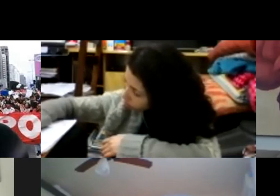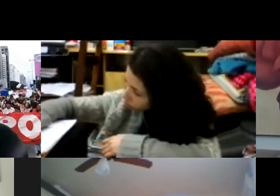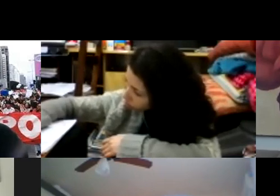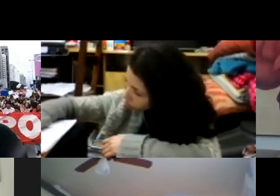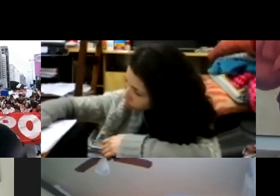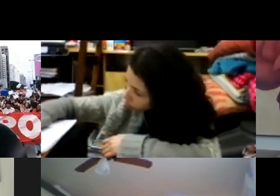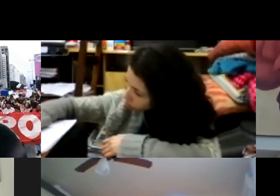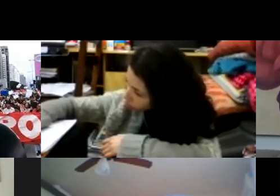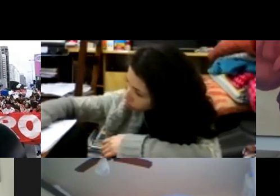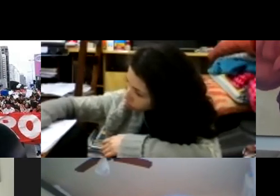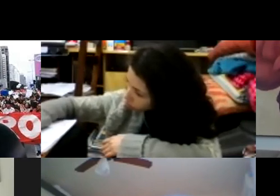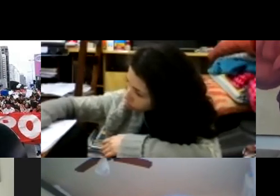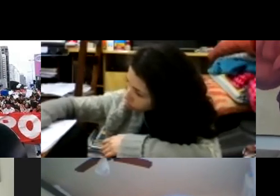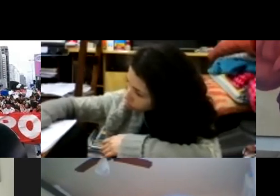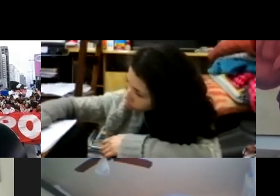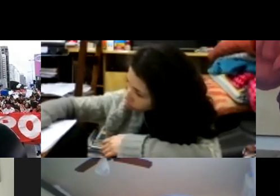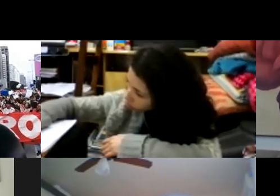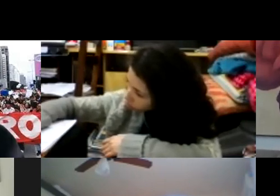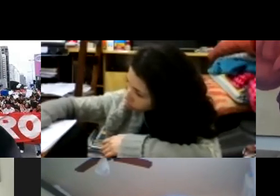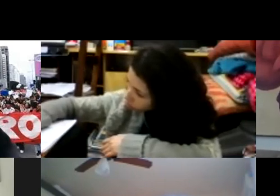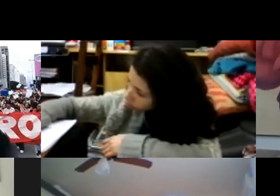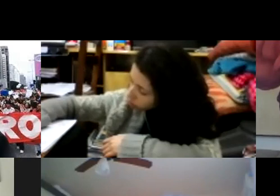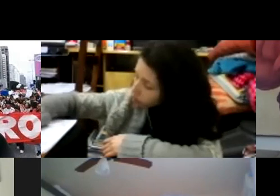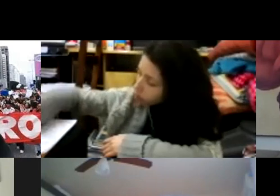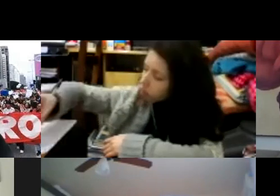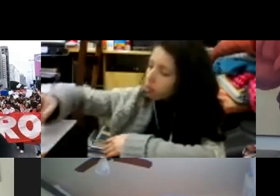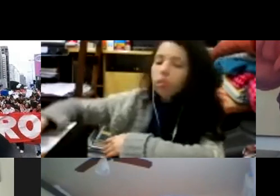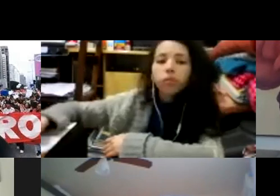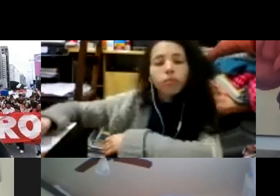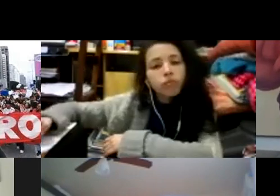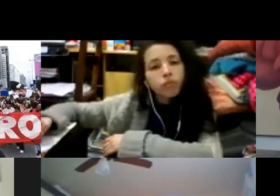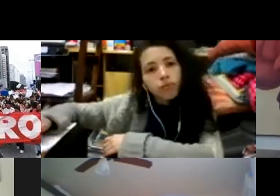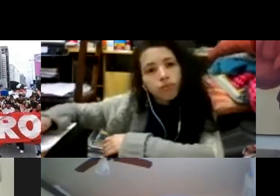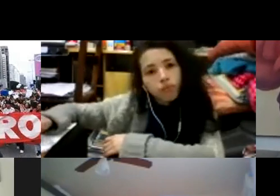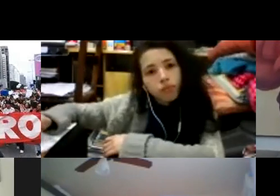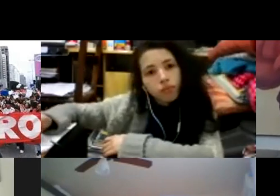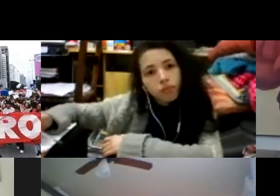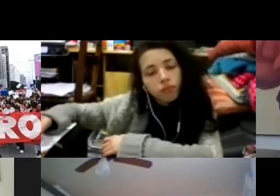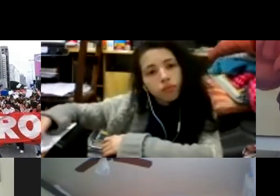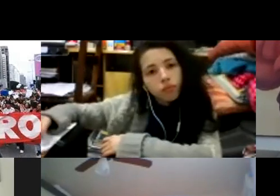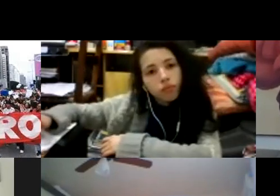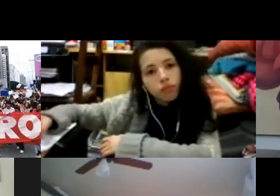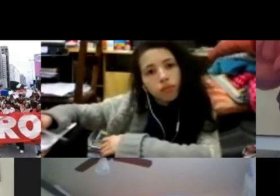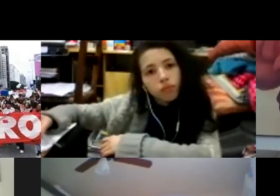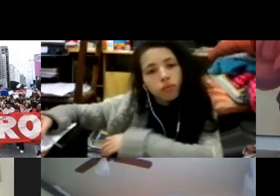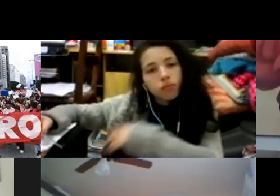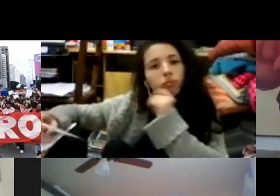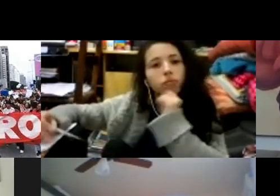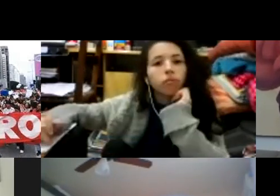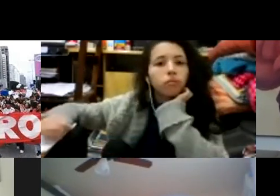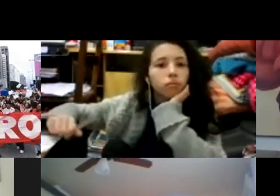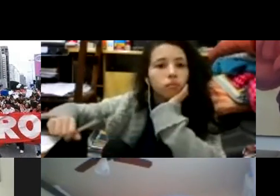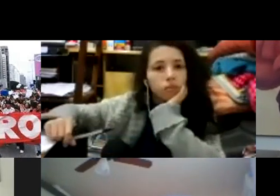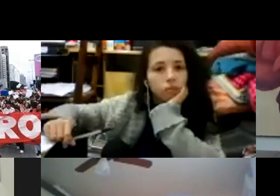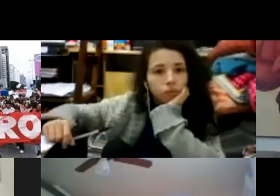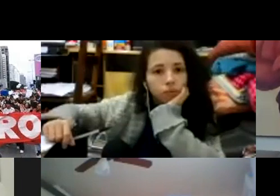identidade é algo que, por um lado, nos é dado, tem essa dimensão passiva, não é? Mas, por outro lado, também é constituída e vamos constituindo ao